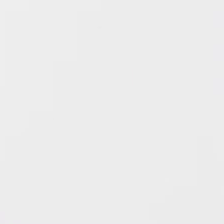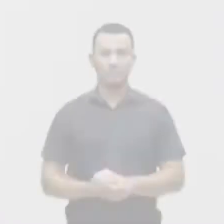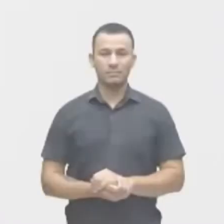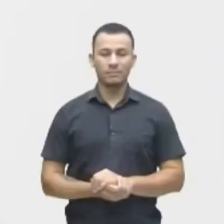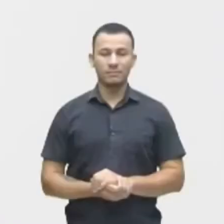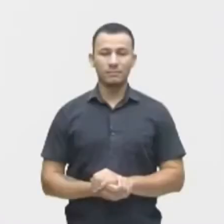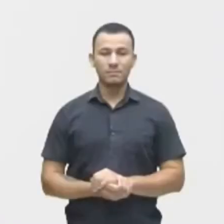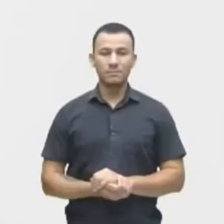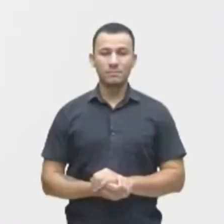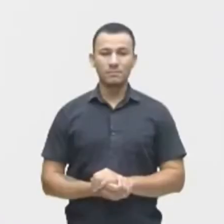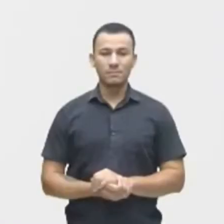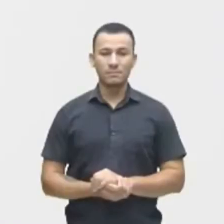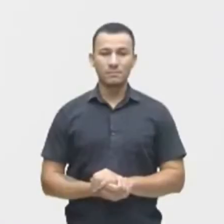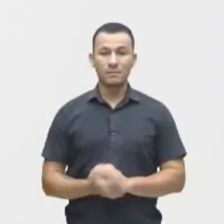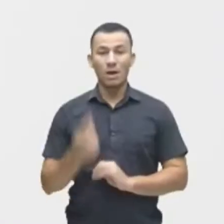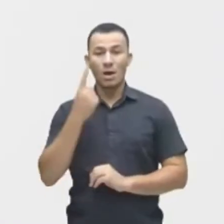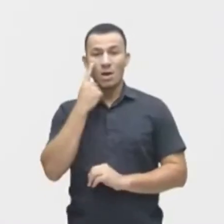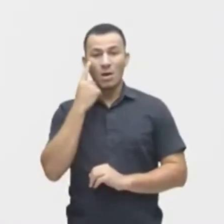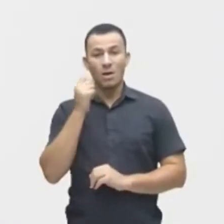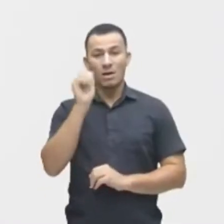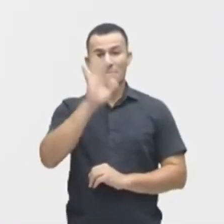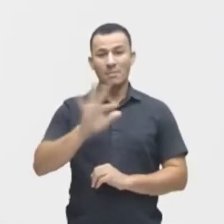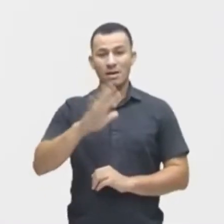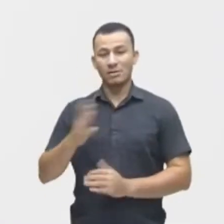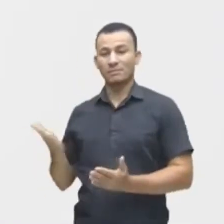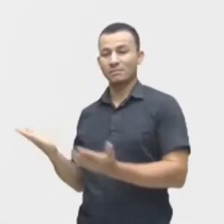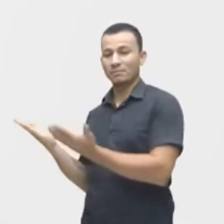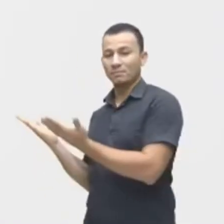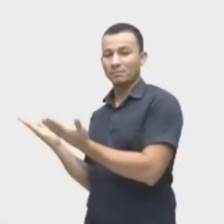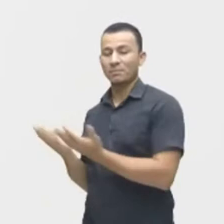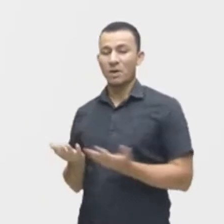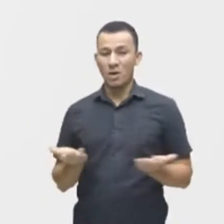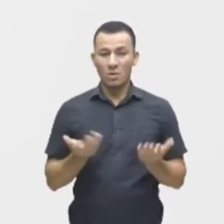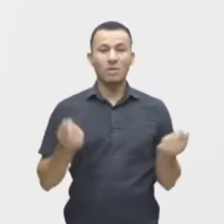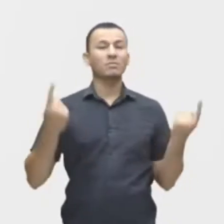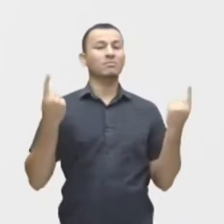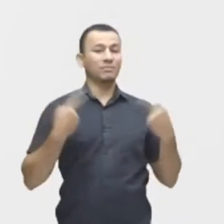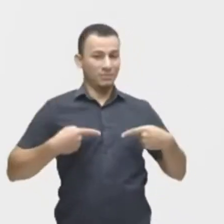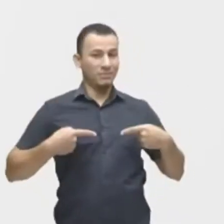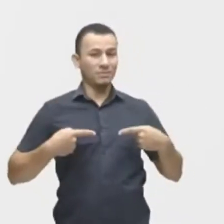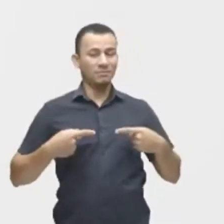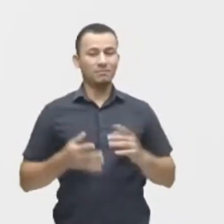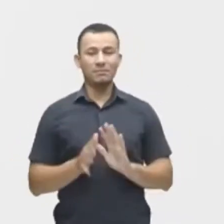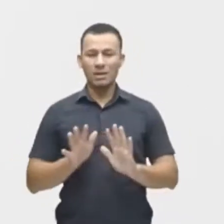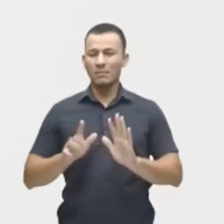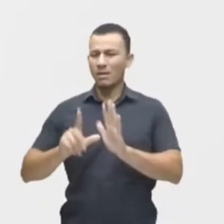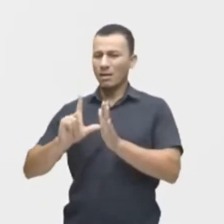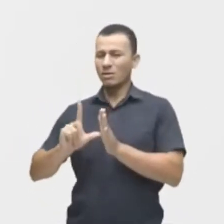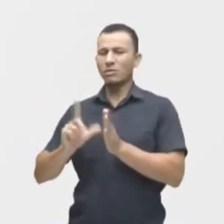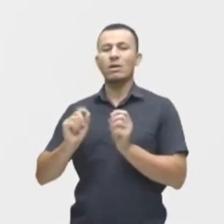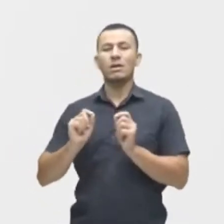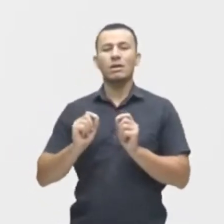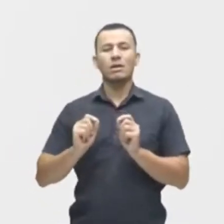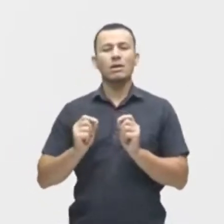Olha que interessante. Olha o nosso desafio de hoje. Eu preciso conversar com vocês sobre o